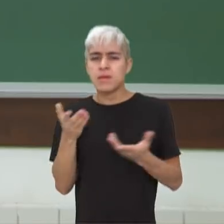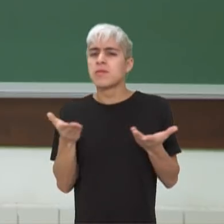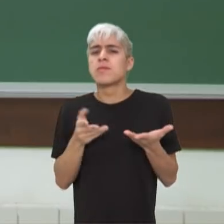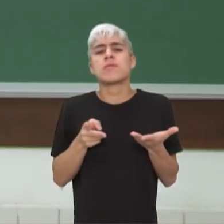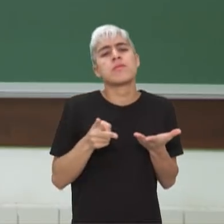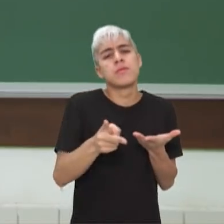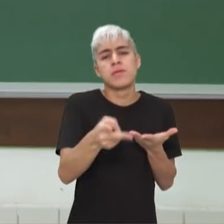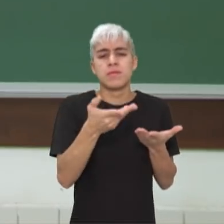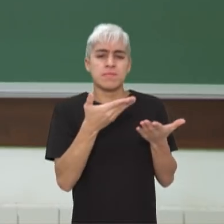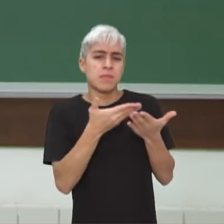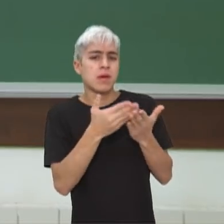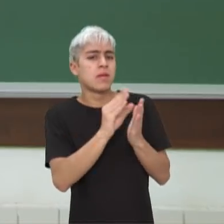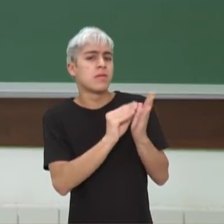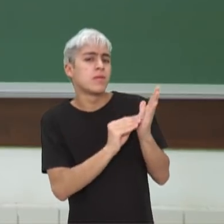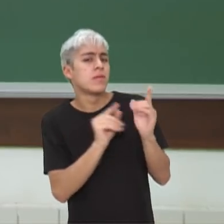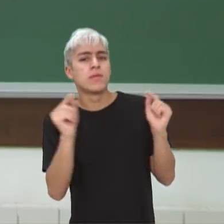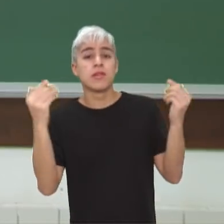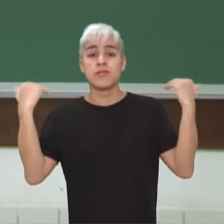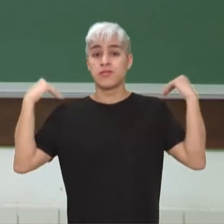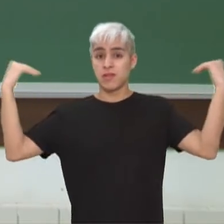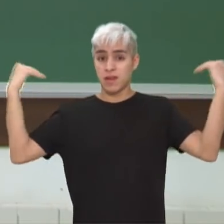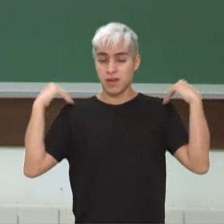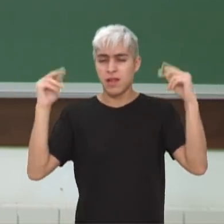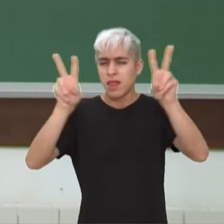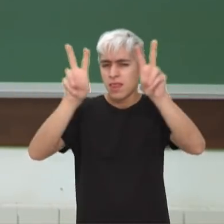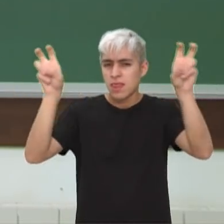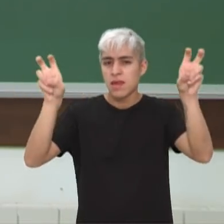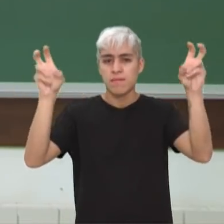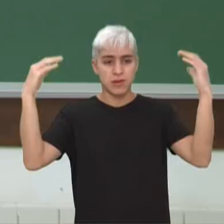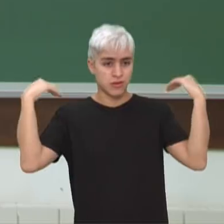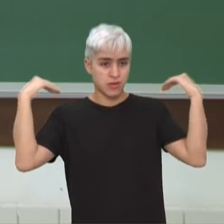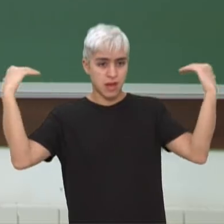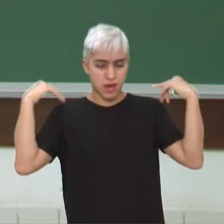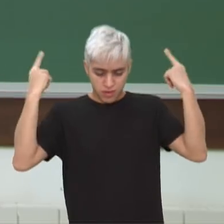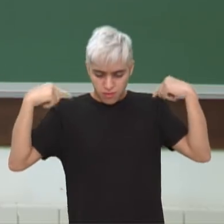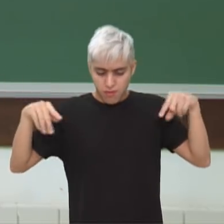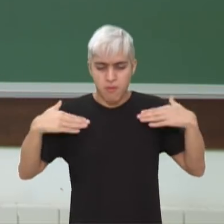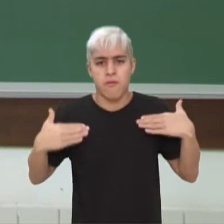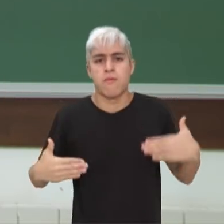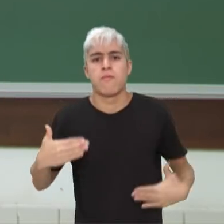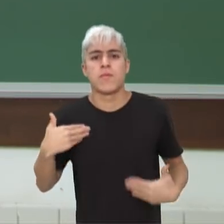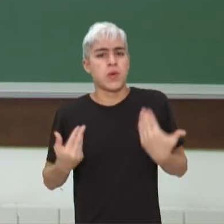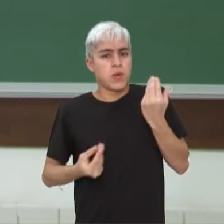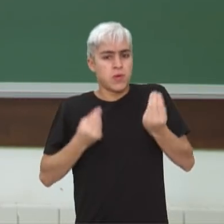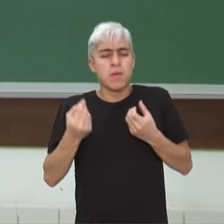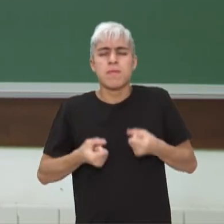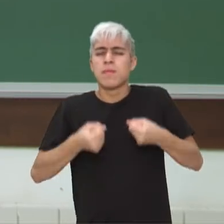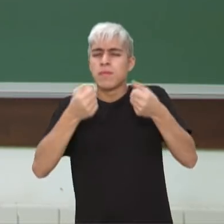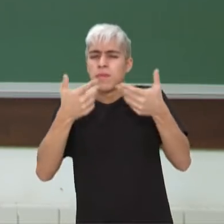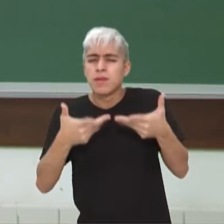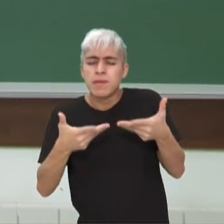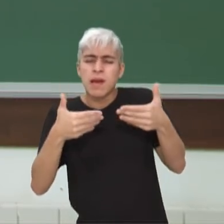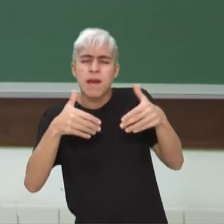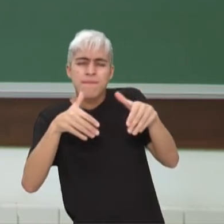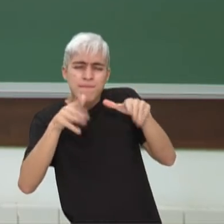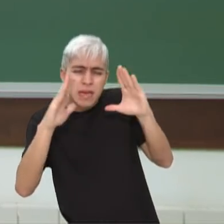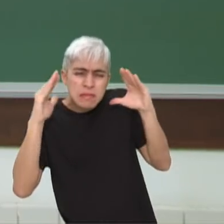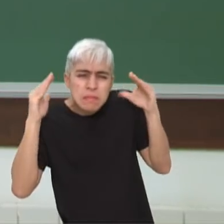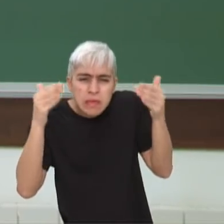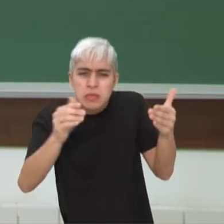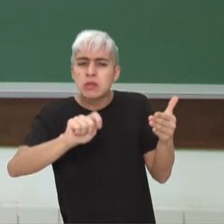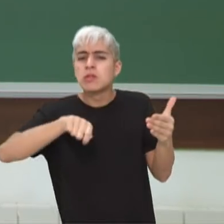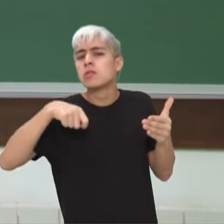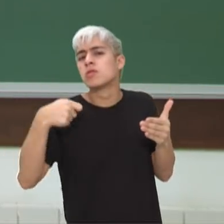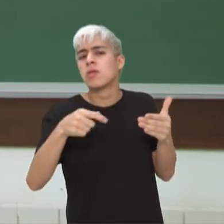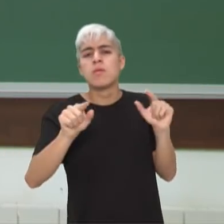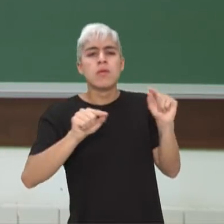nosso conteúdo de ginástica. O tema da aula de hoje vai ser ginástica de condicionamento físico e vamos falar mais especificamente sobre a